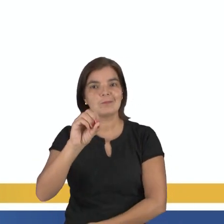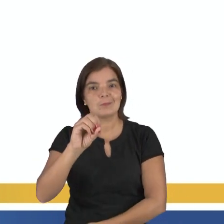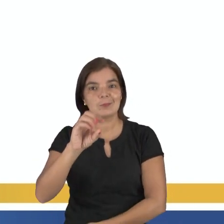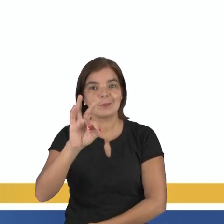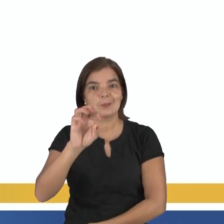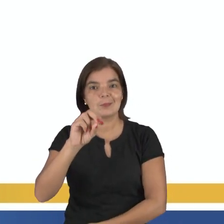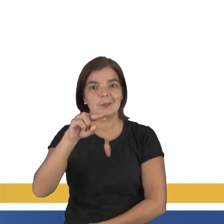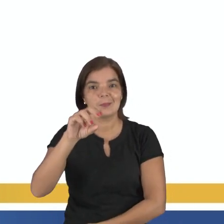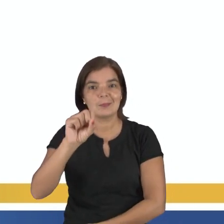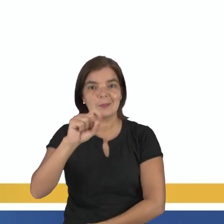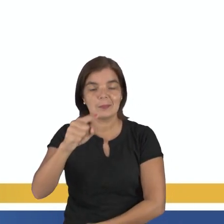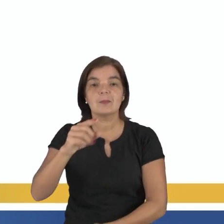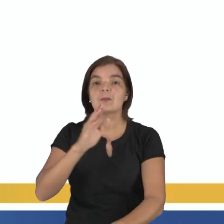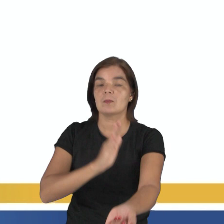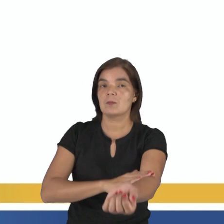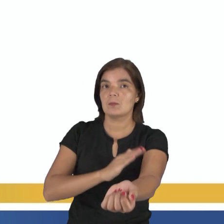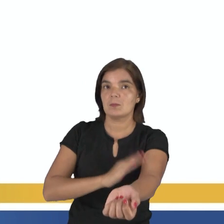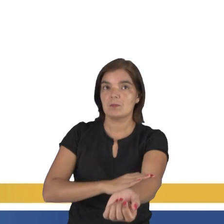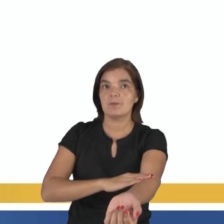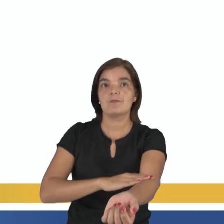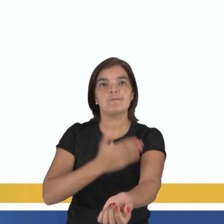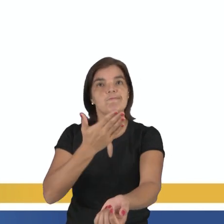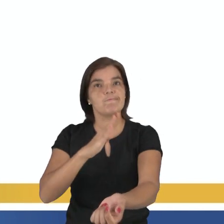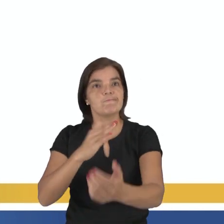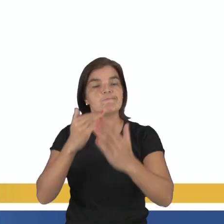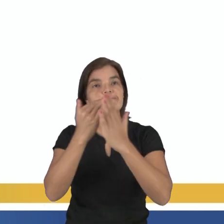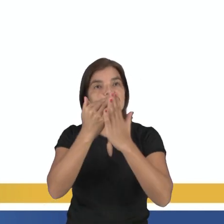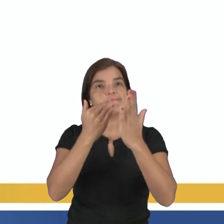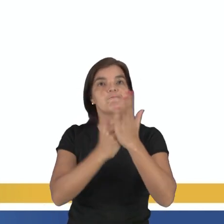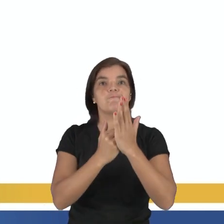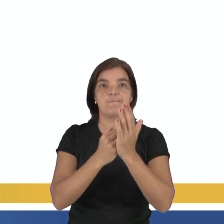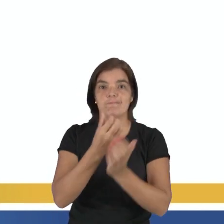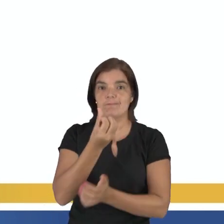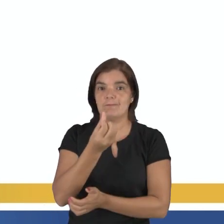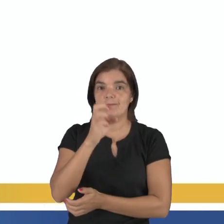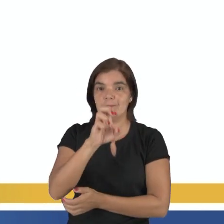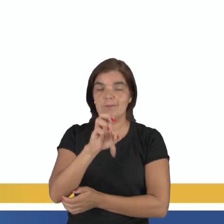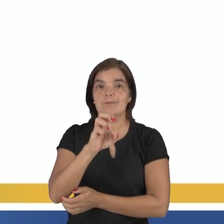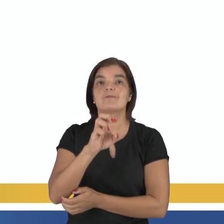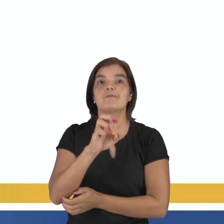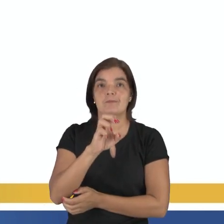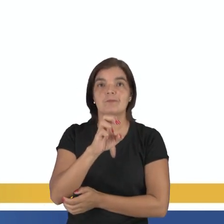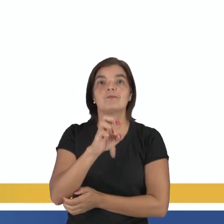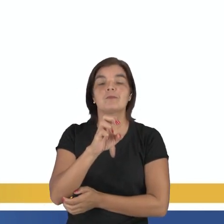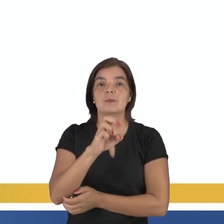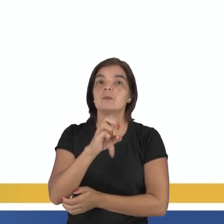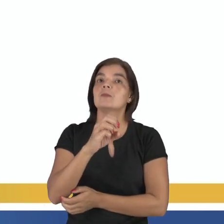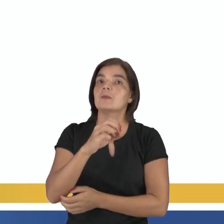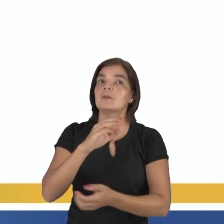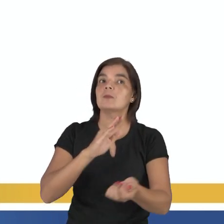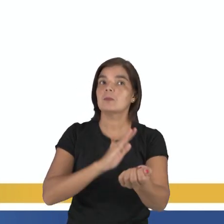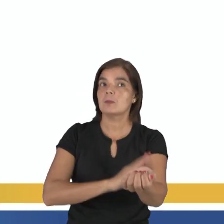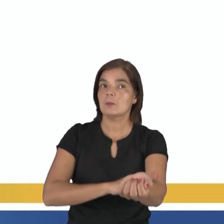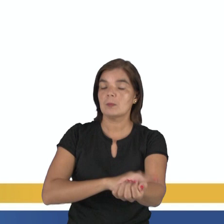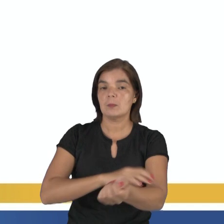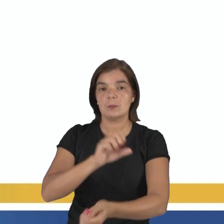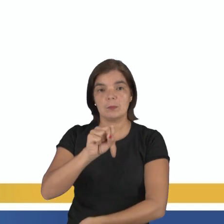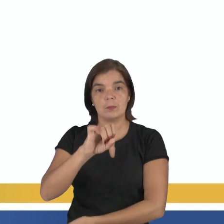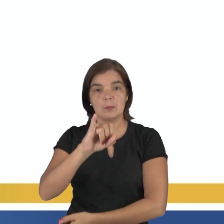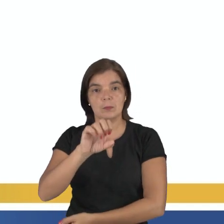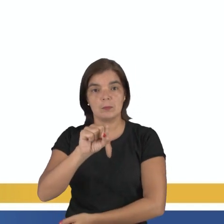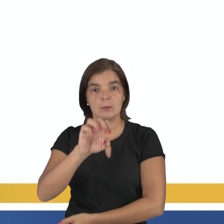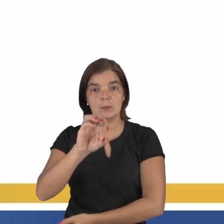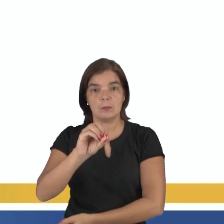hipotensão. Ou seja, a pressão arterial média inferior a 65 miligramas de mercúrio e